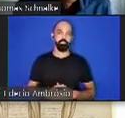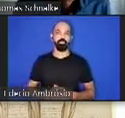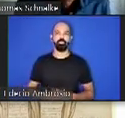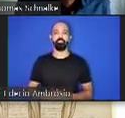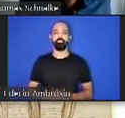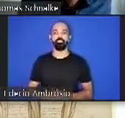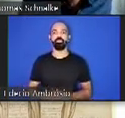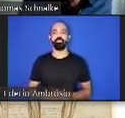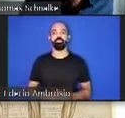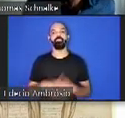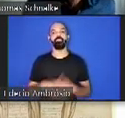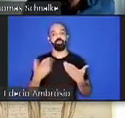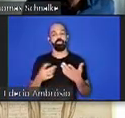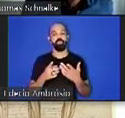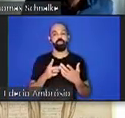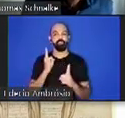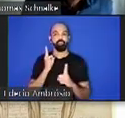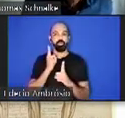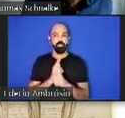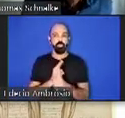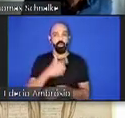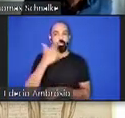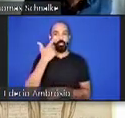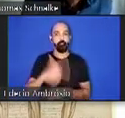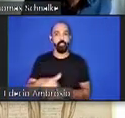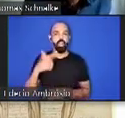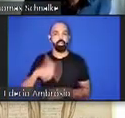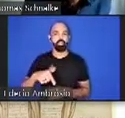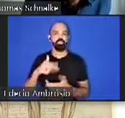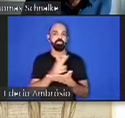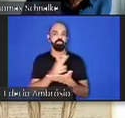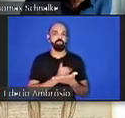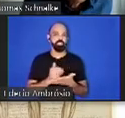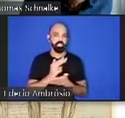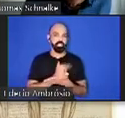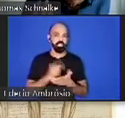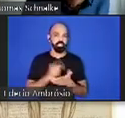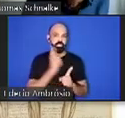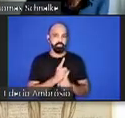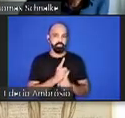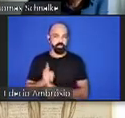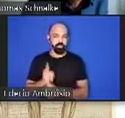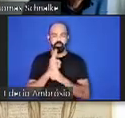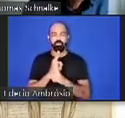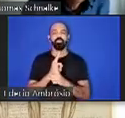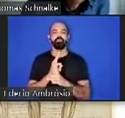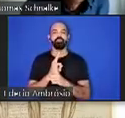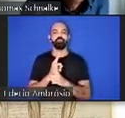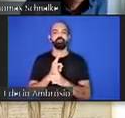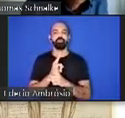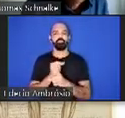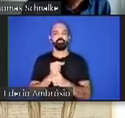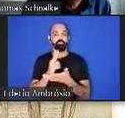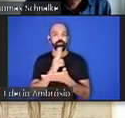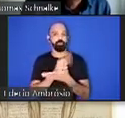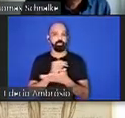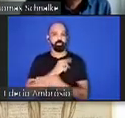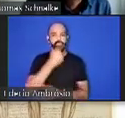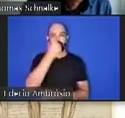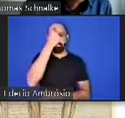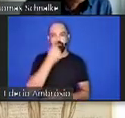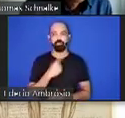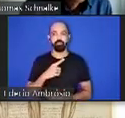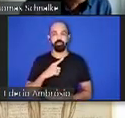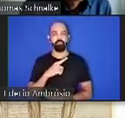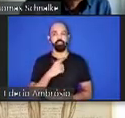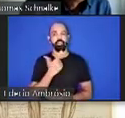Olhando mais de perto outros desenhos que nós encontramos nesse livro de ilustrações, temos um outro princípio